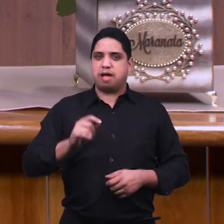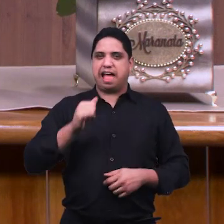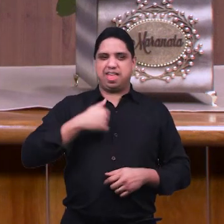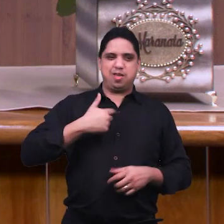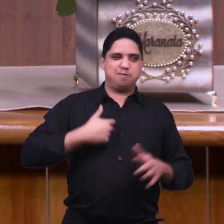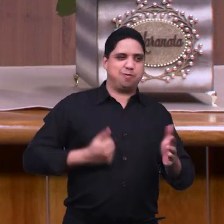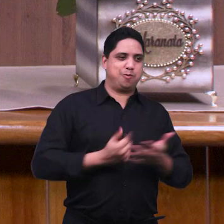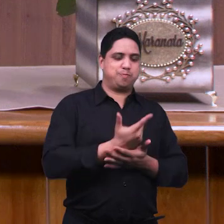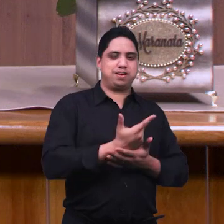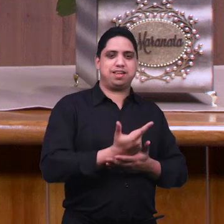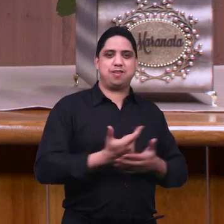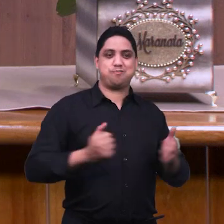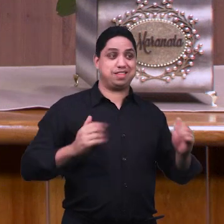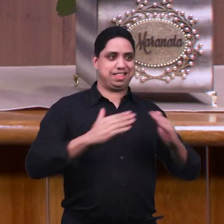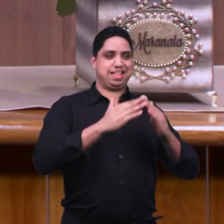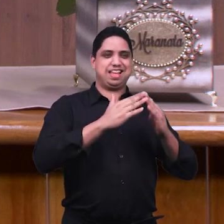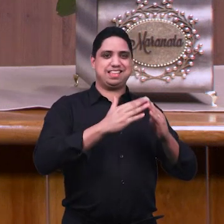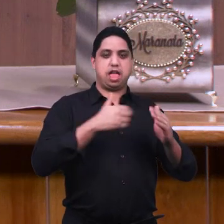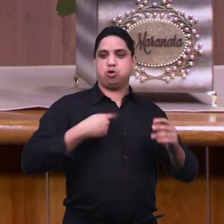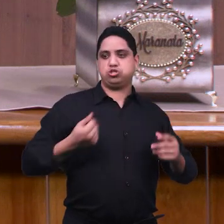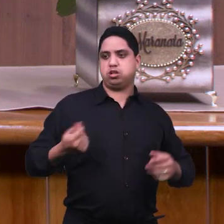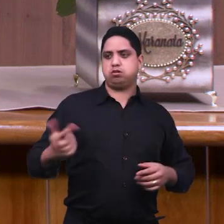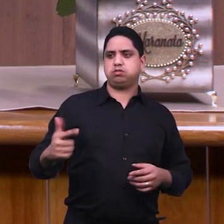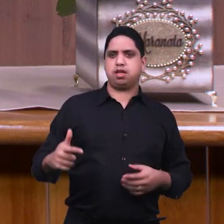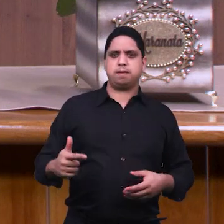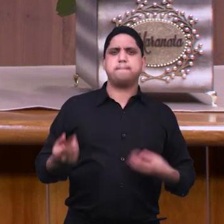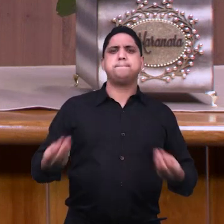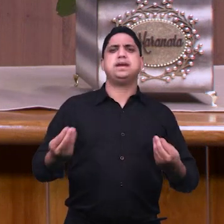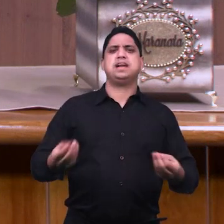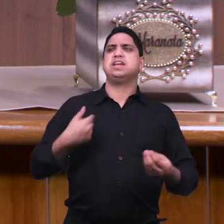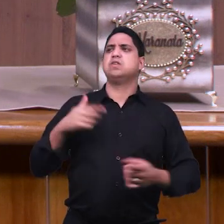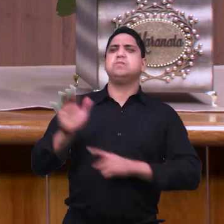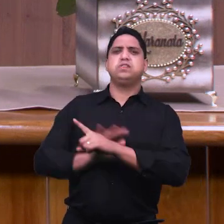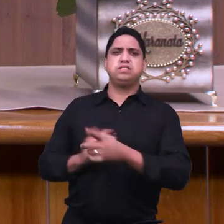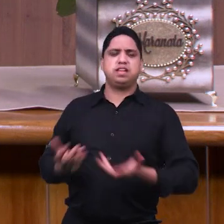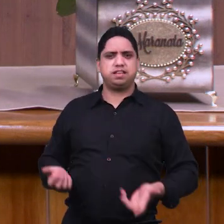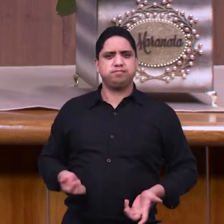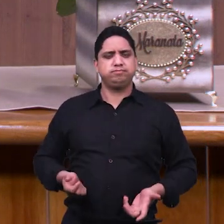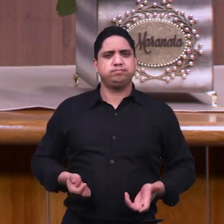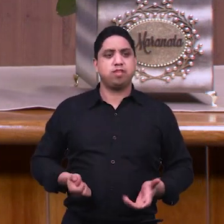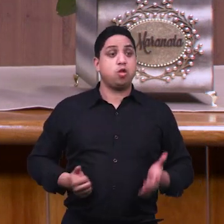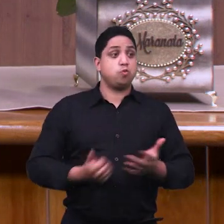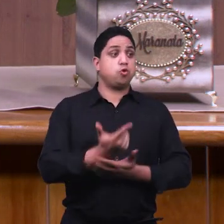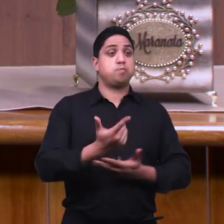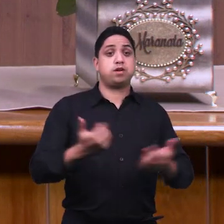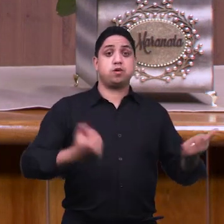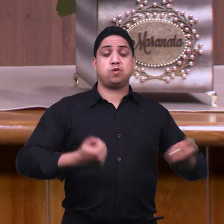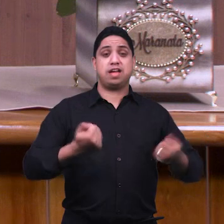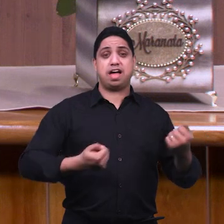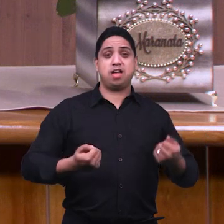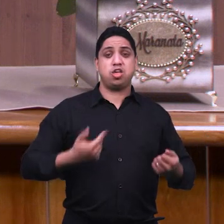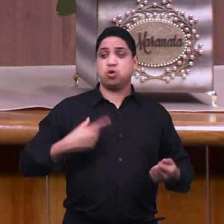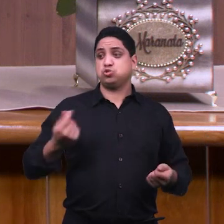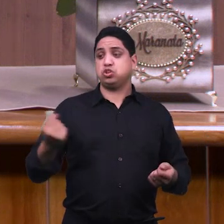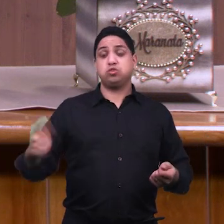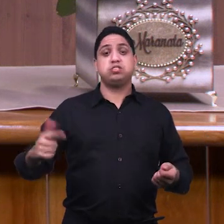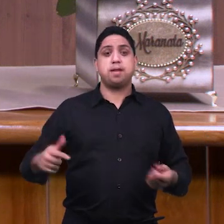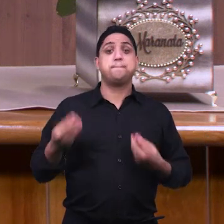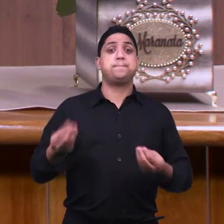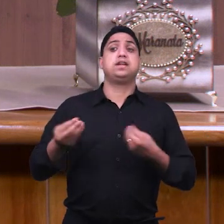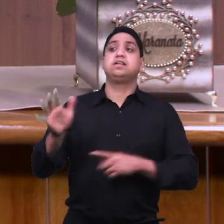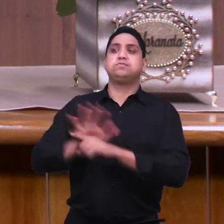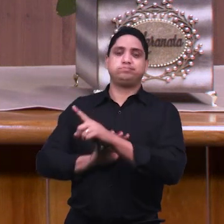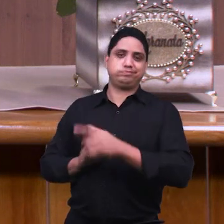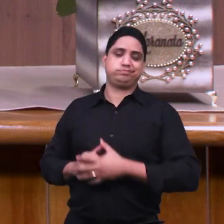dinheiro para comprar apartamento. Vai consultar por quê? Eu quero comprar, eu vou consultar para comprar um carro. Vai comprar, não tem dinheiro para comprar nem uma bicicleta, por que vai consultar